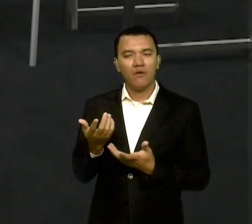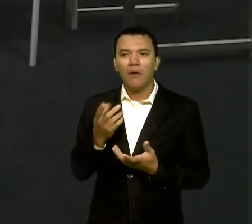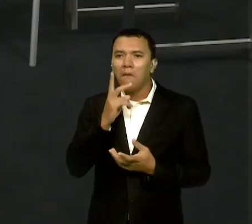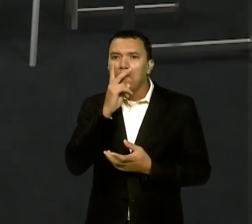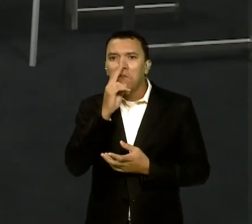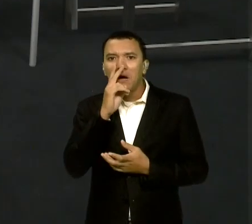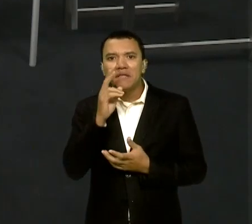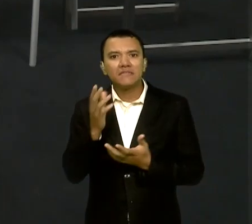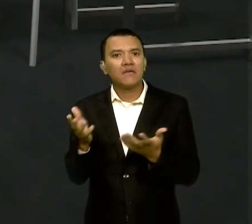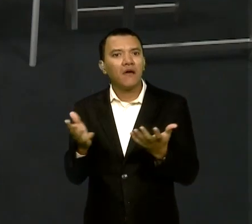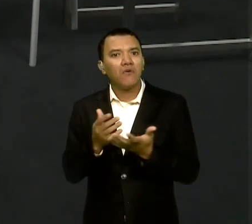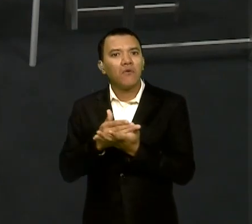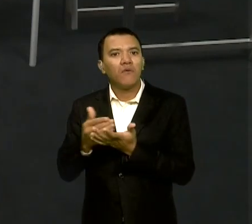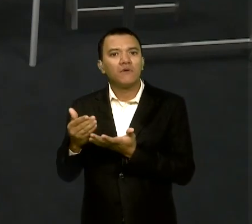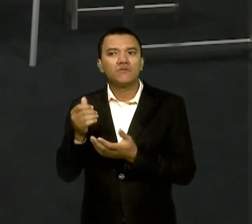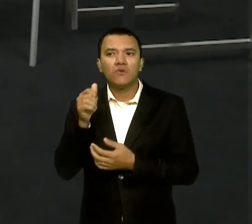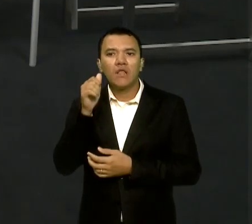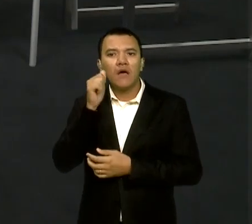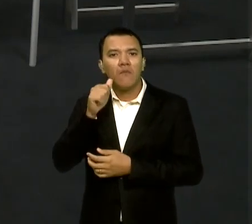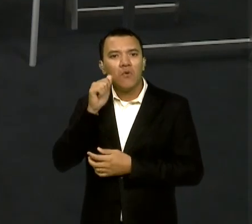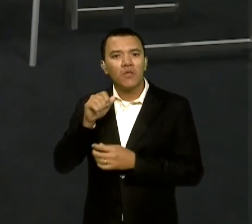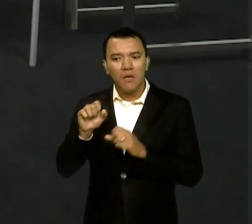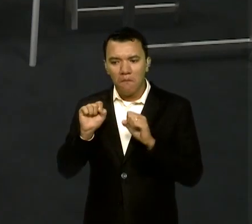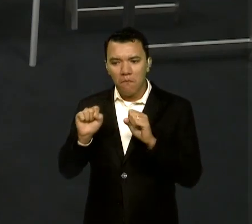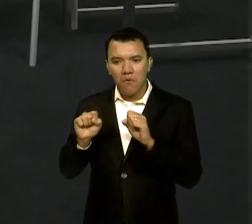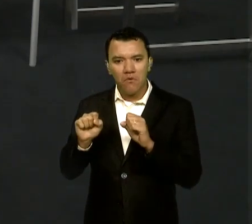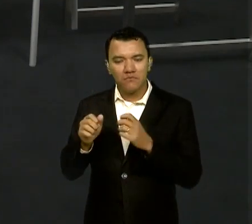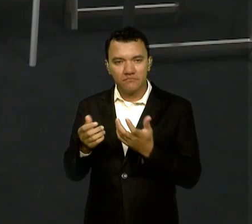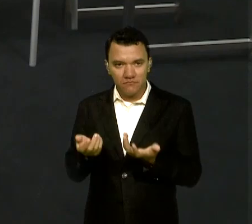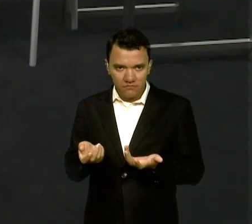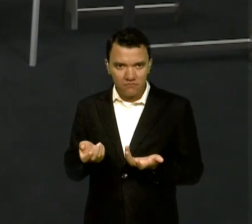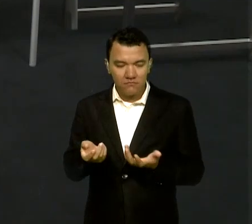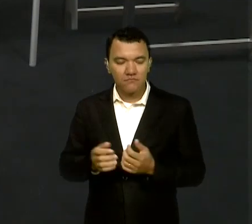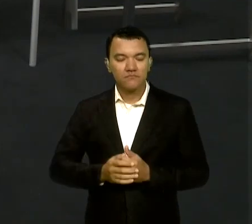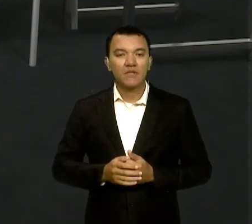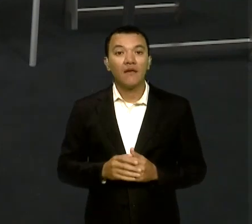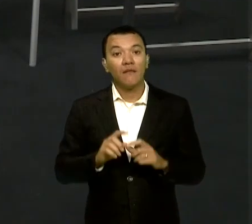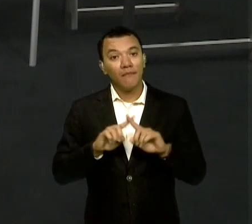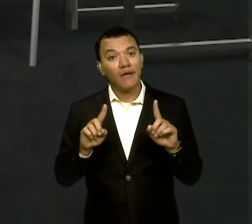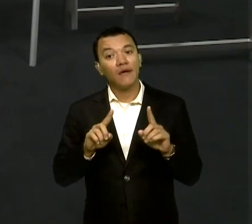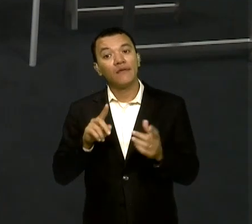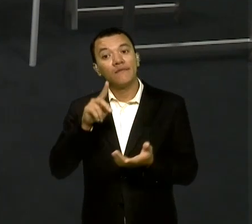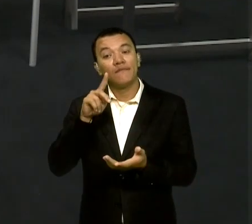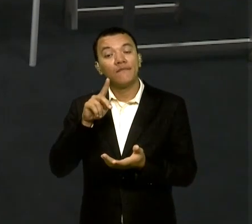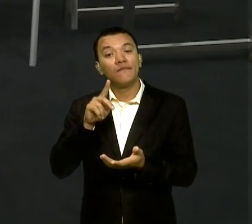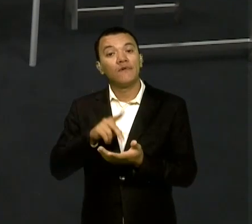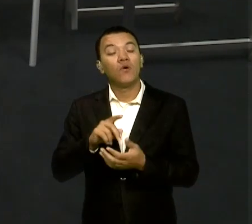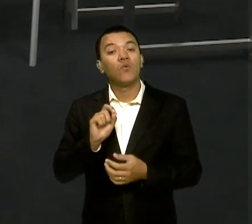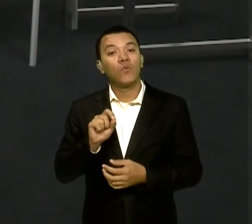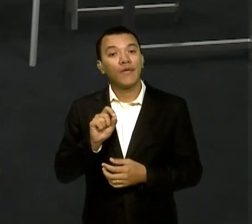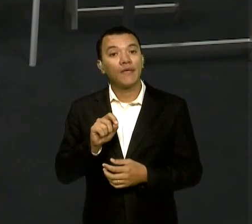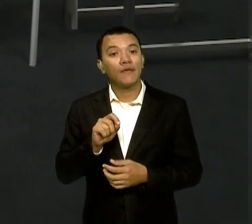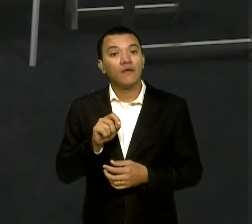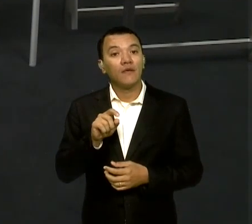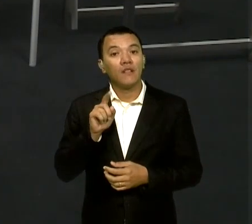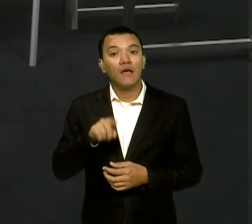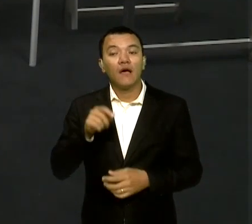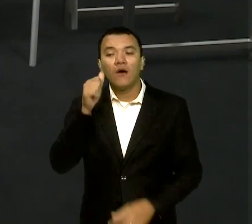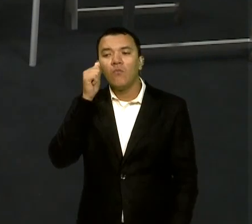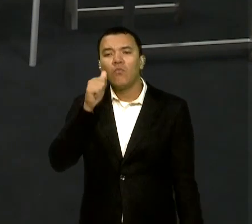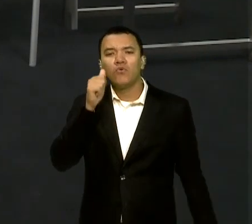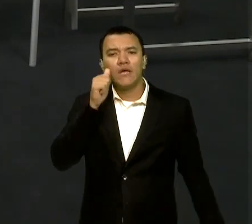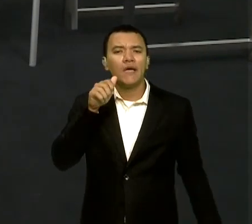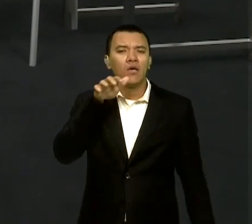se descobriu, sim, que ela está lá e ela tem capacidade de fazer. Quando, na verdade, as mulheres de modo geral e as